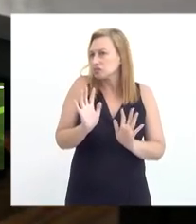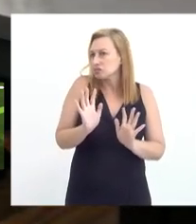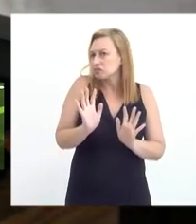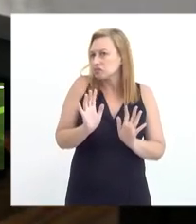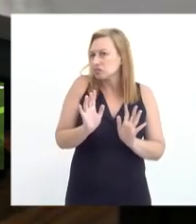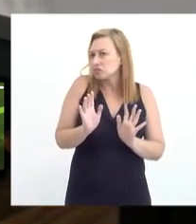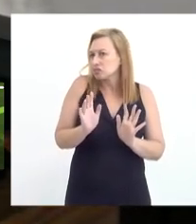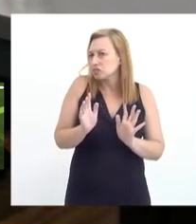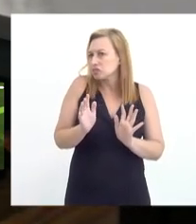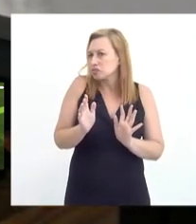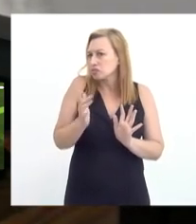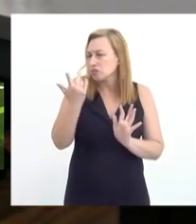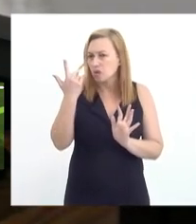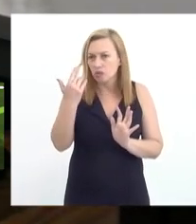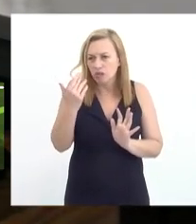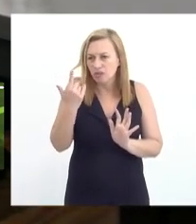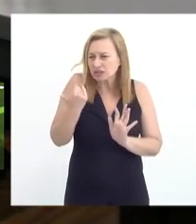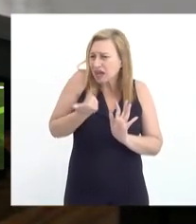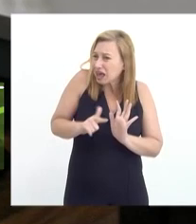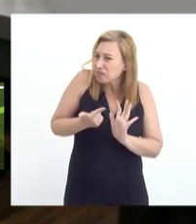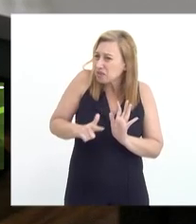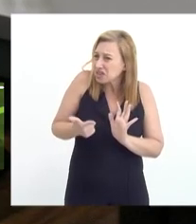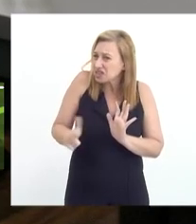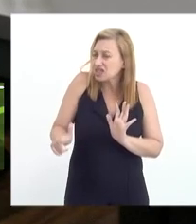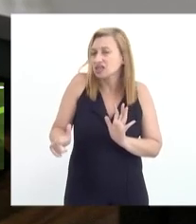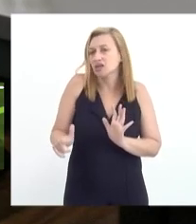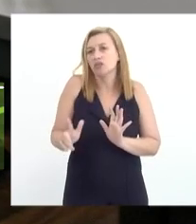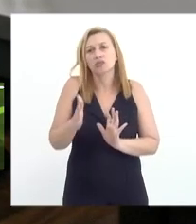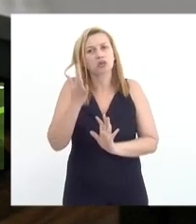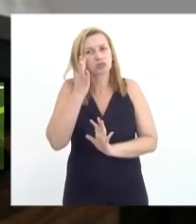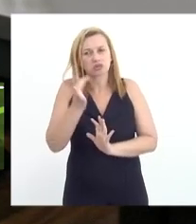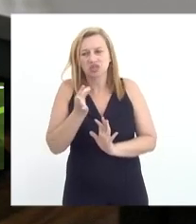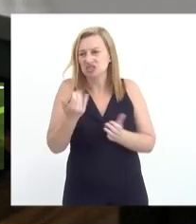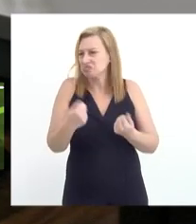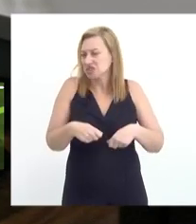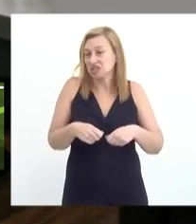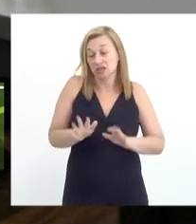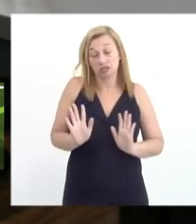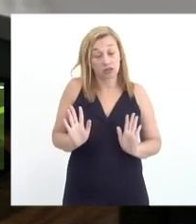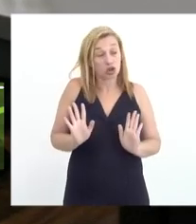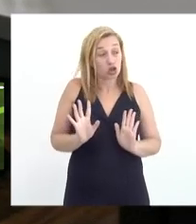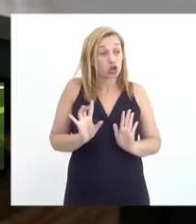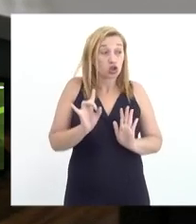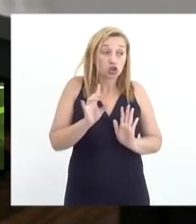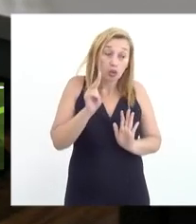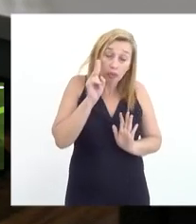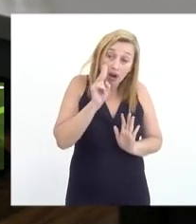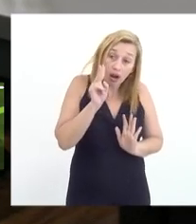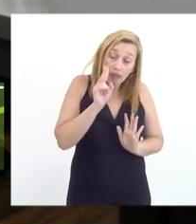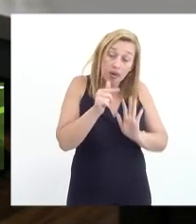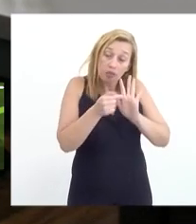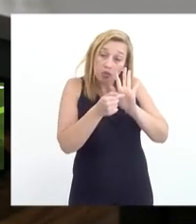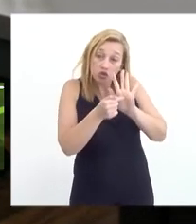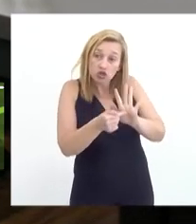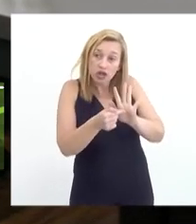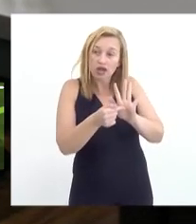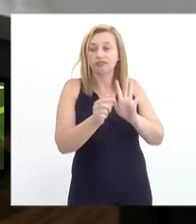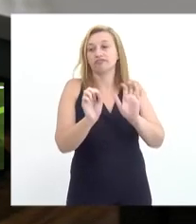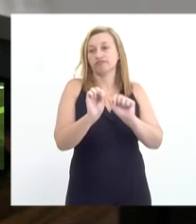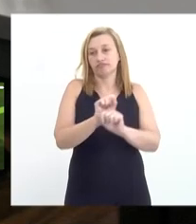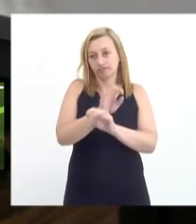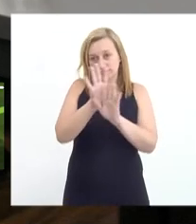repetição Não sei se É de fato Necessário É só para Dar uma Uma